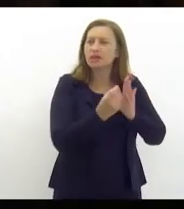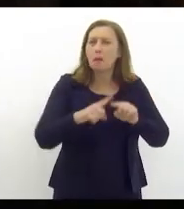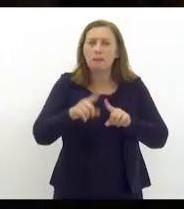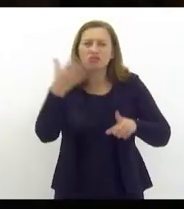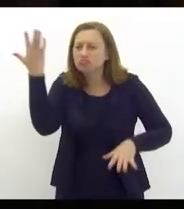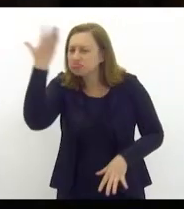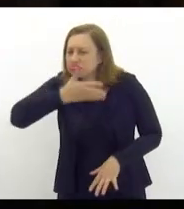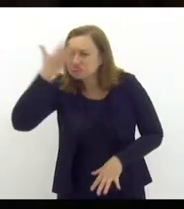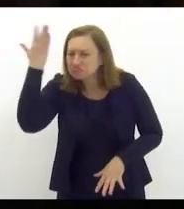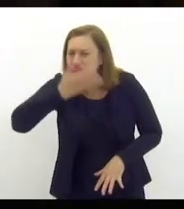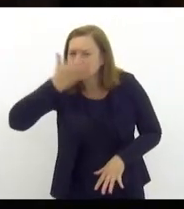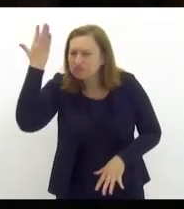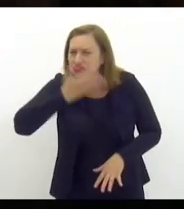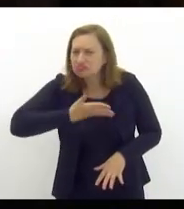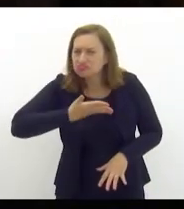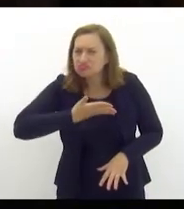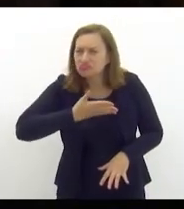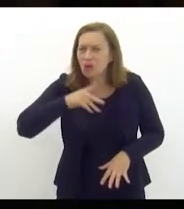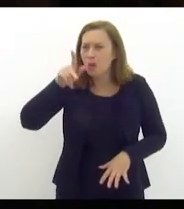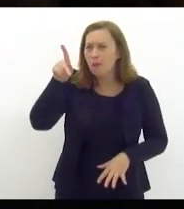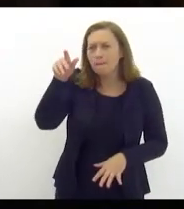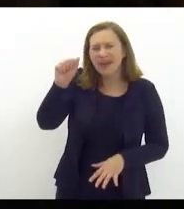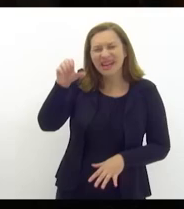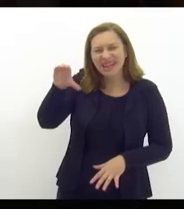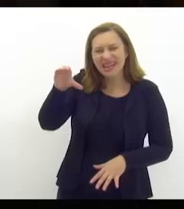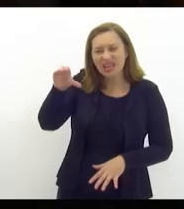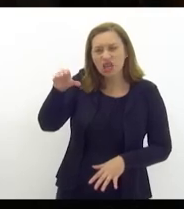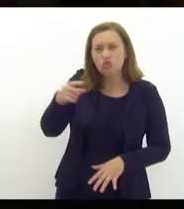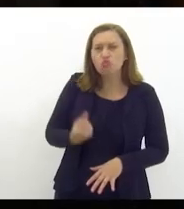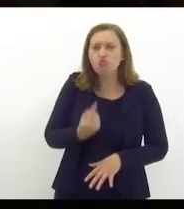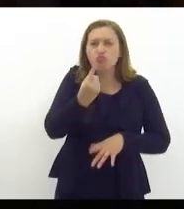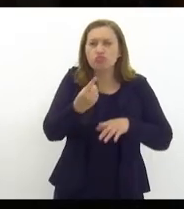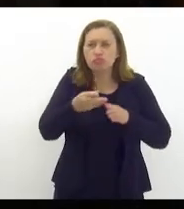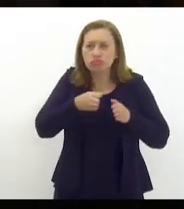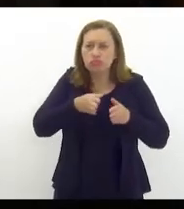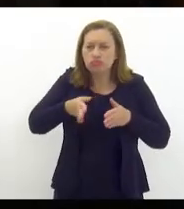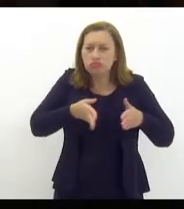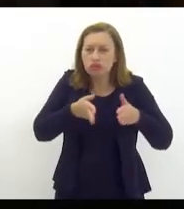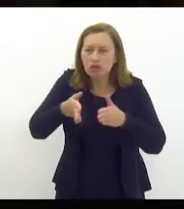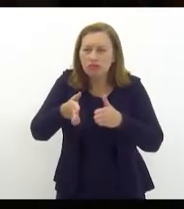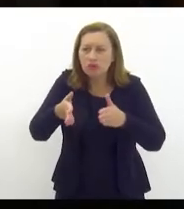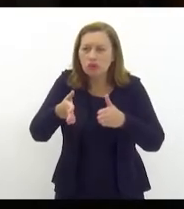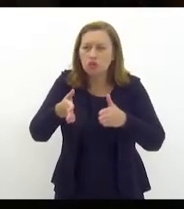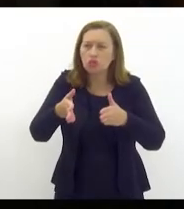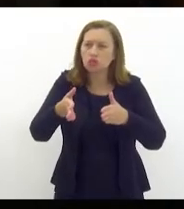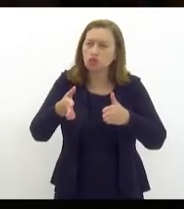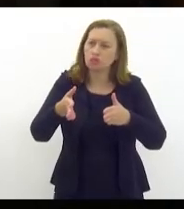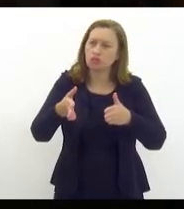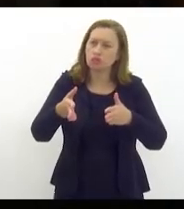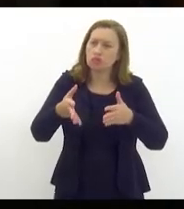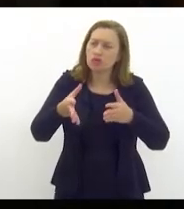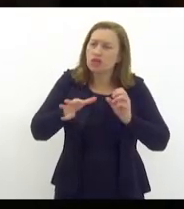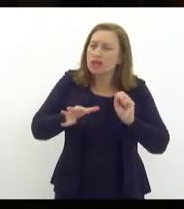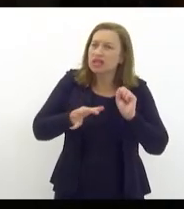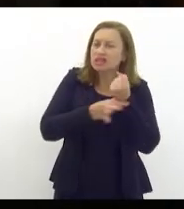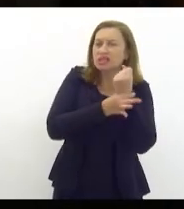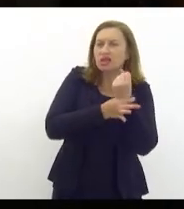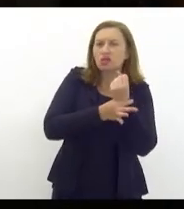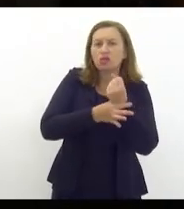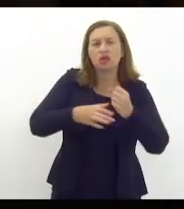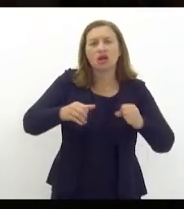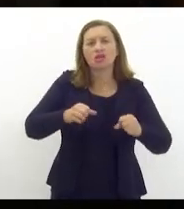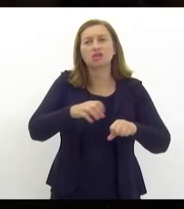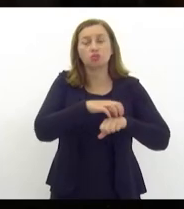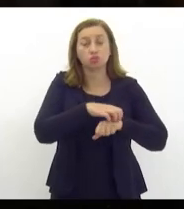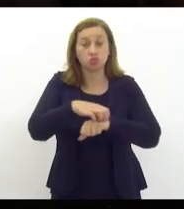vi no PAC uma linha que abraçasse o sistema de